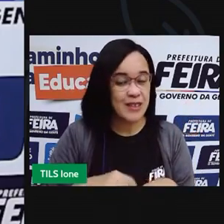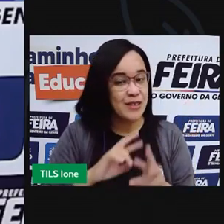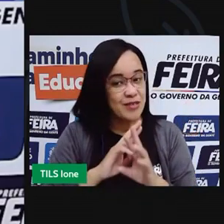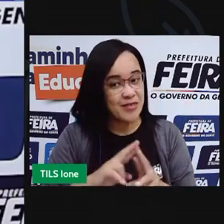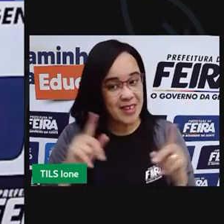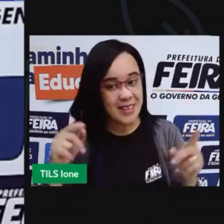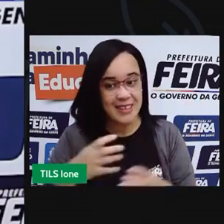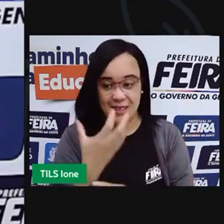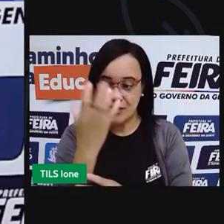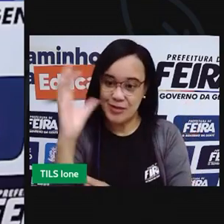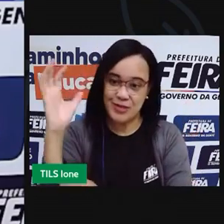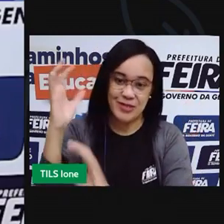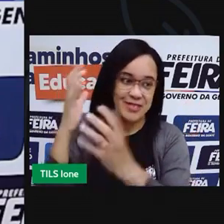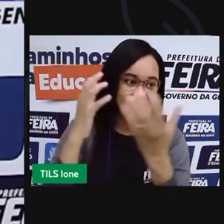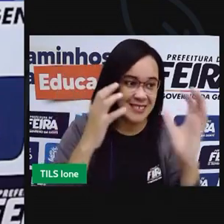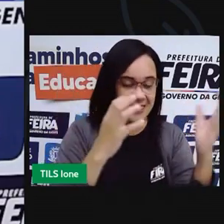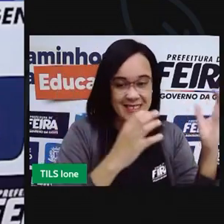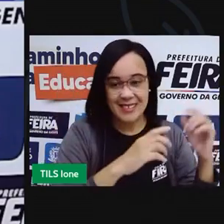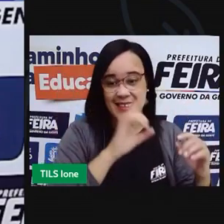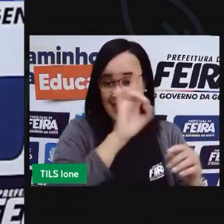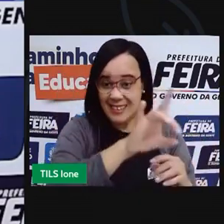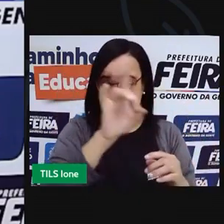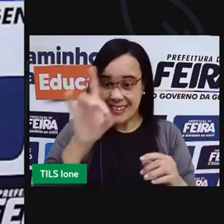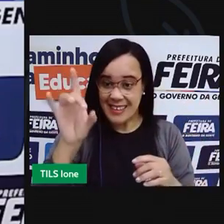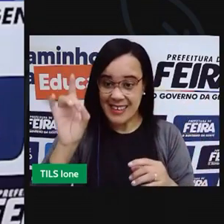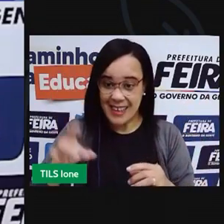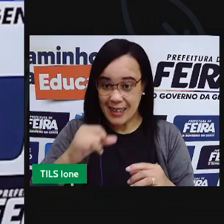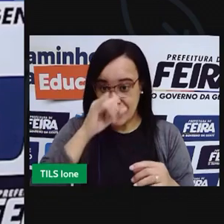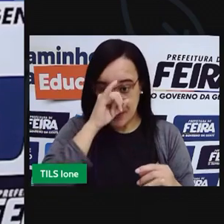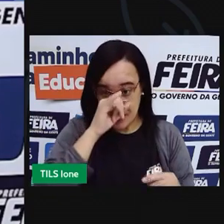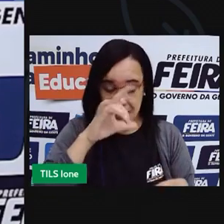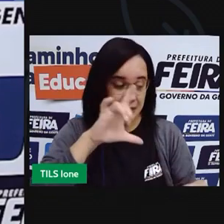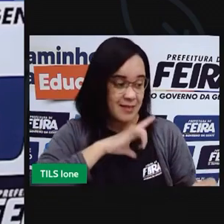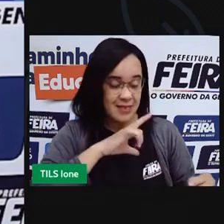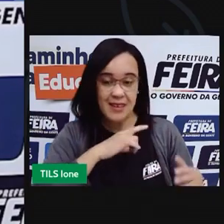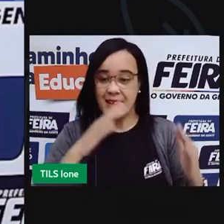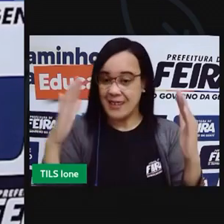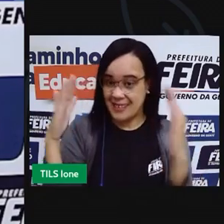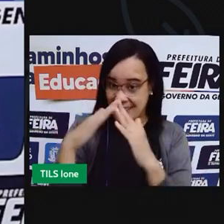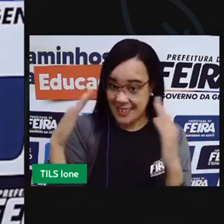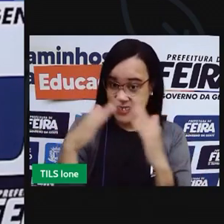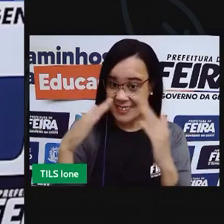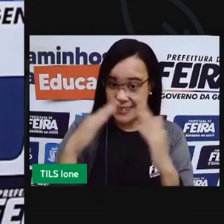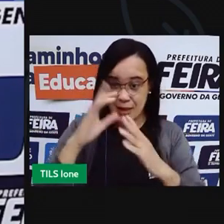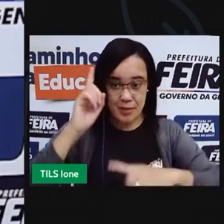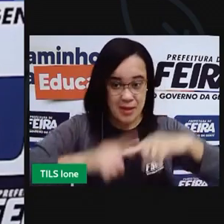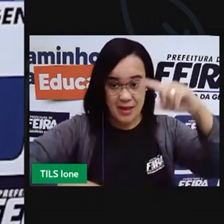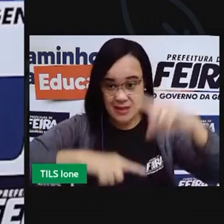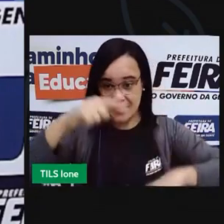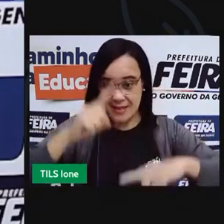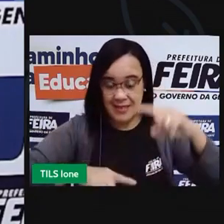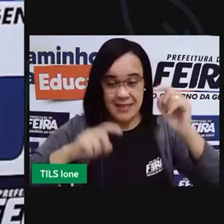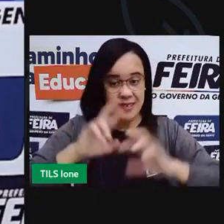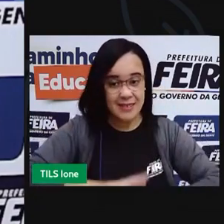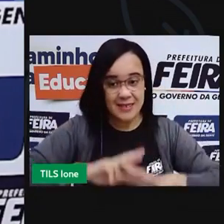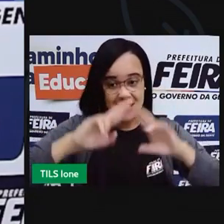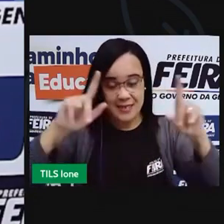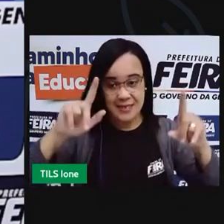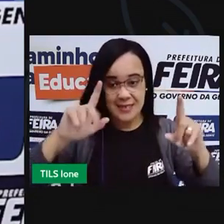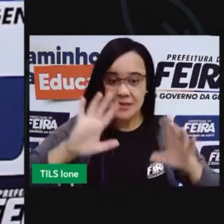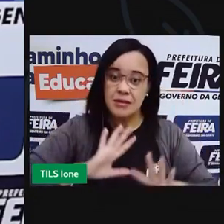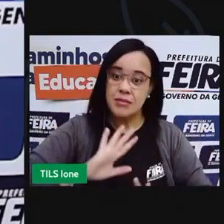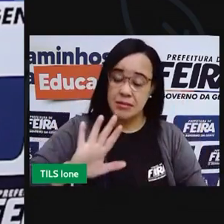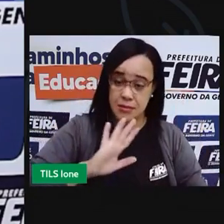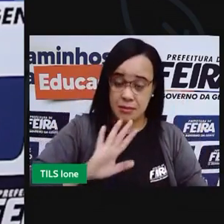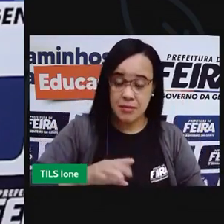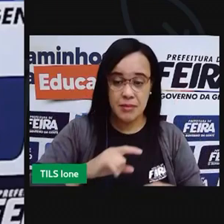casa feita de um material diferente. Aqui, a gente vê que esses três porquinhos